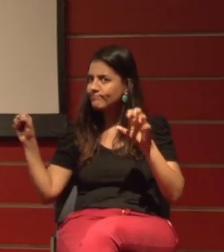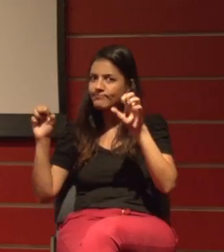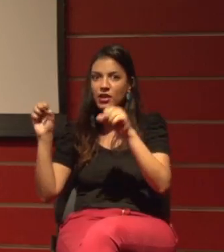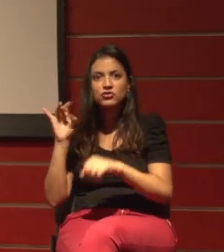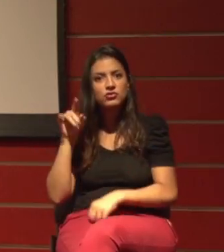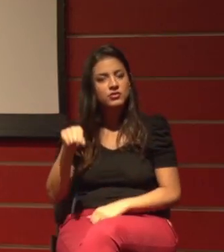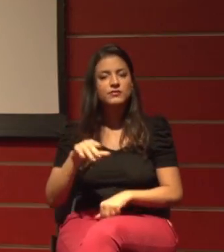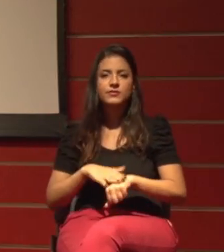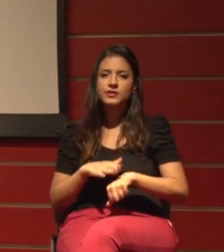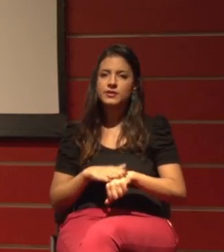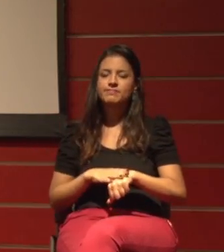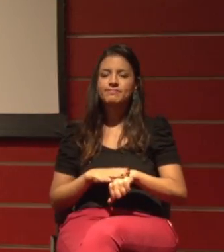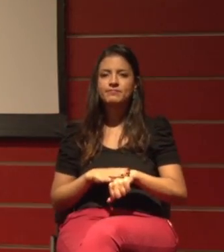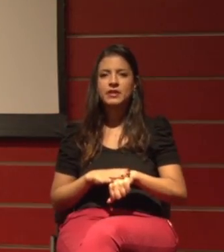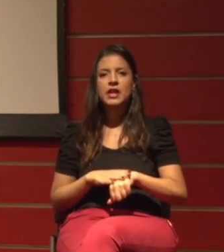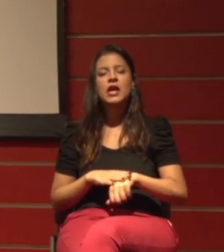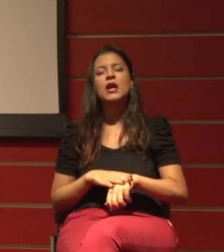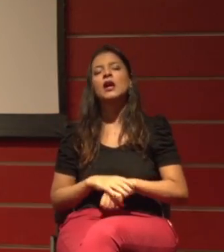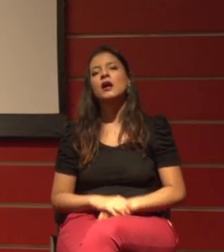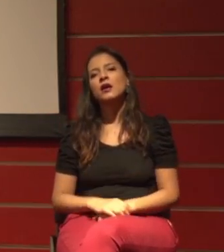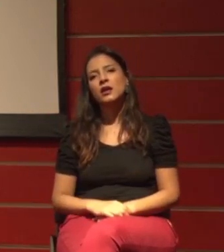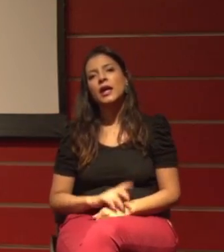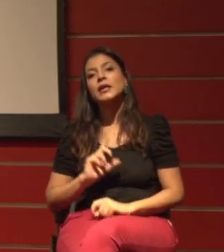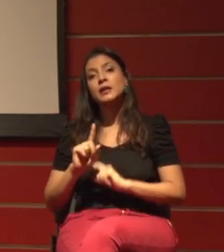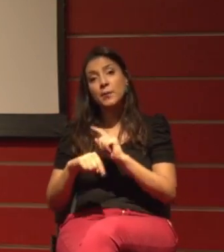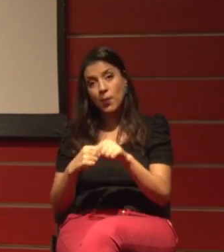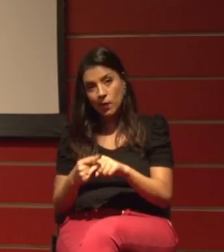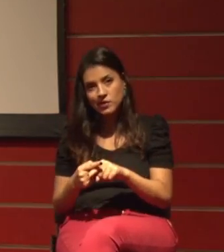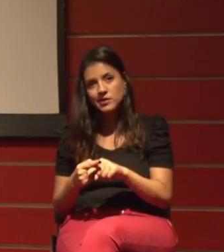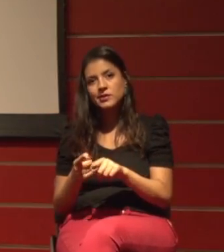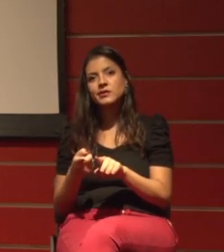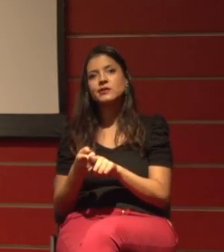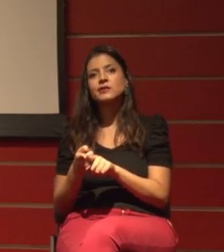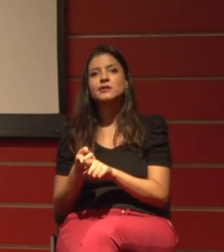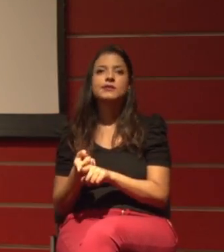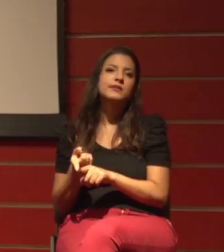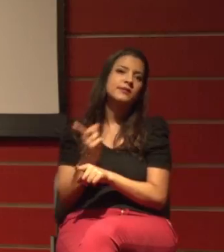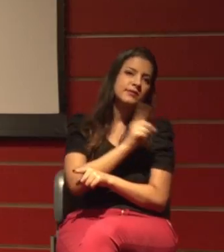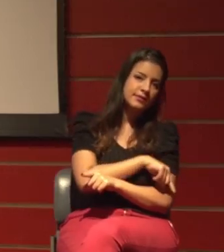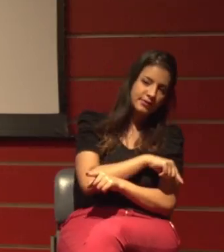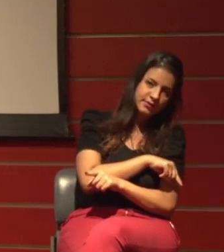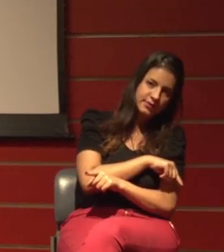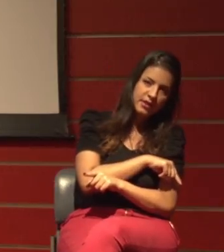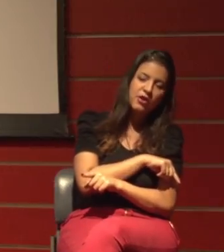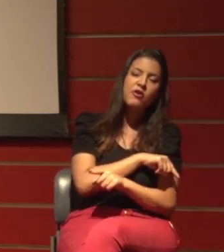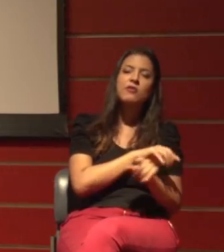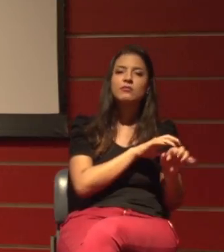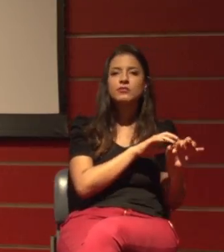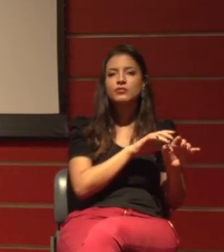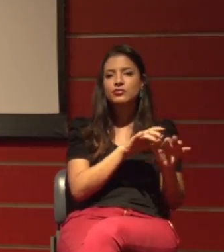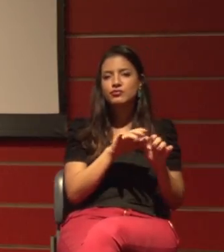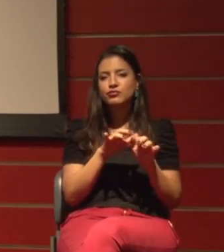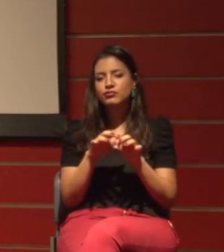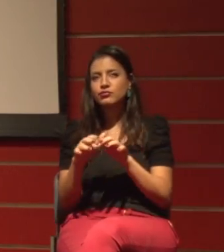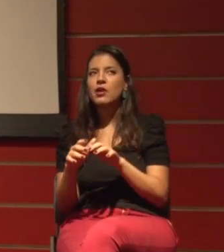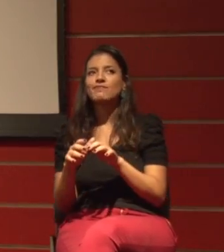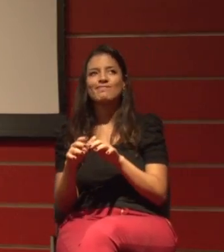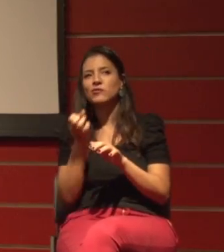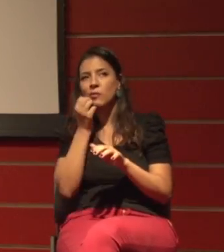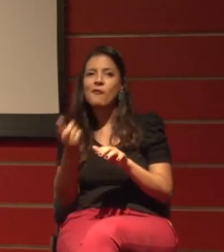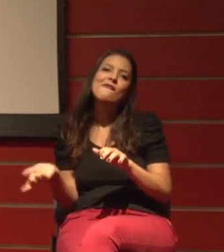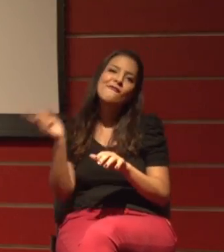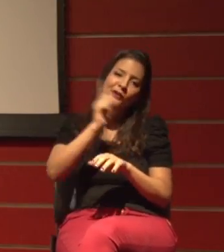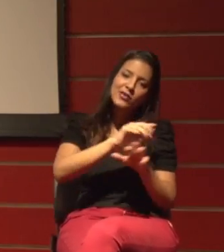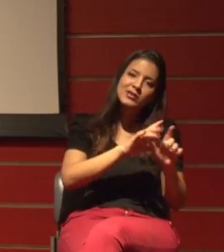reescrevi do zero o livro 19 vezes durante mais 2 anos é um trabalho de de apurar